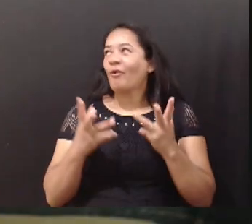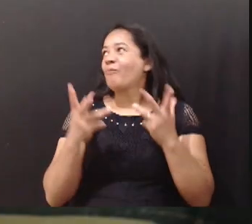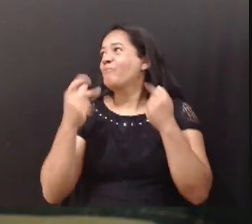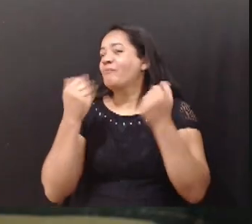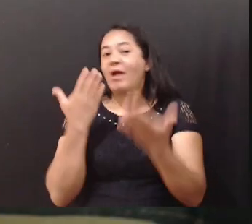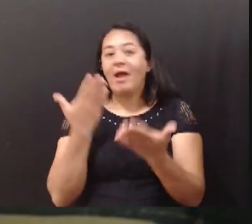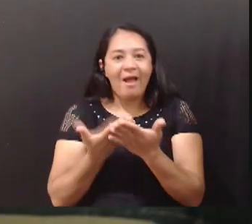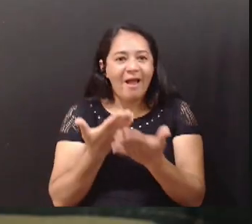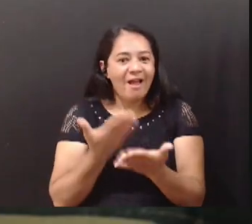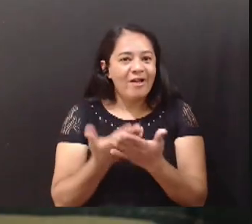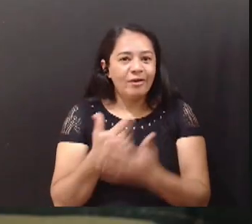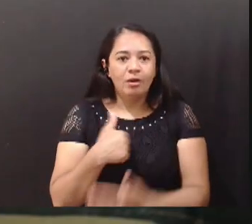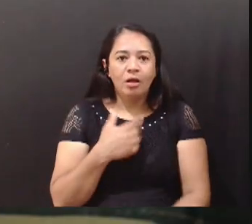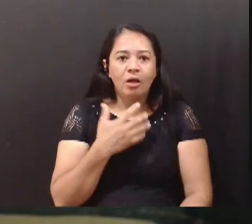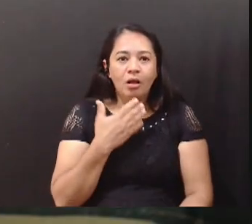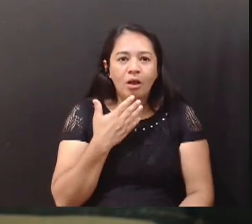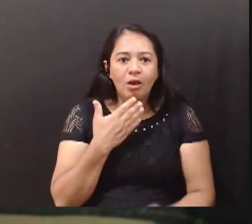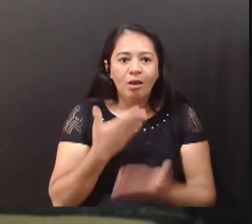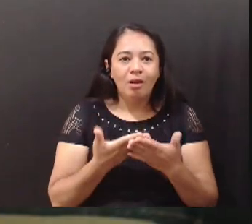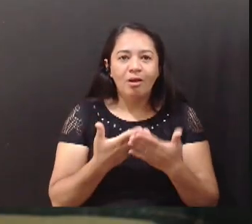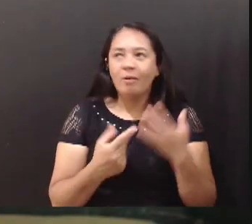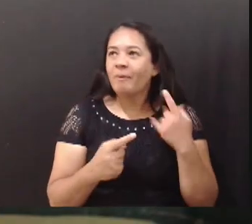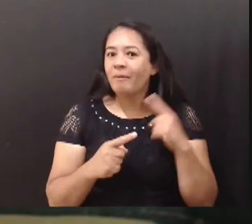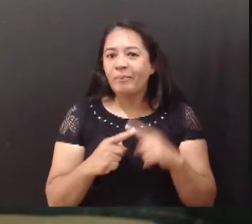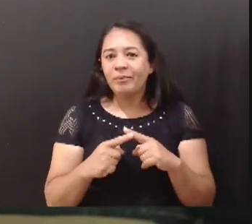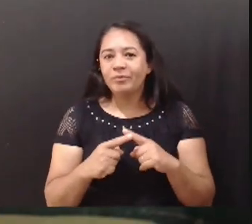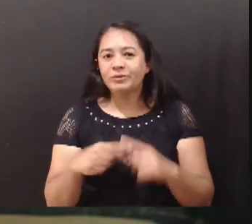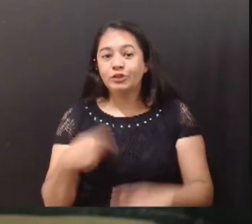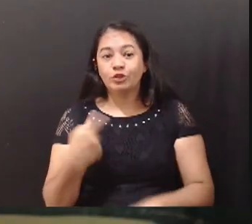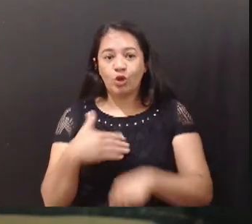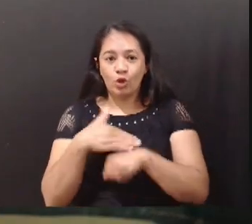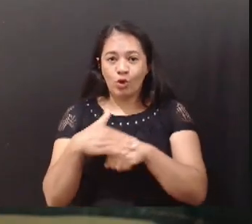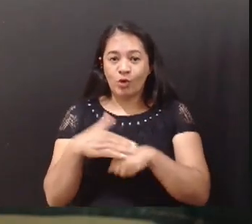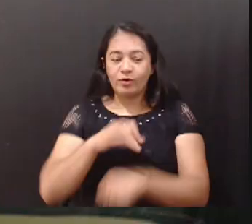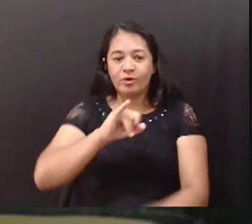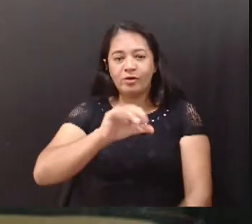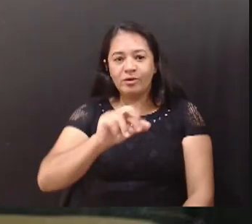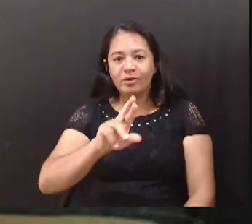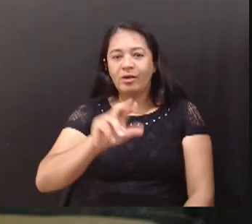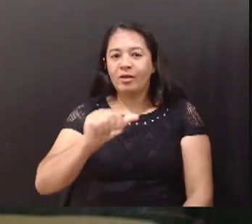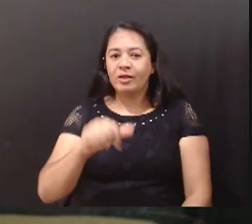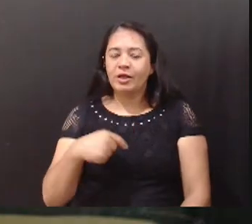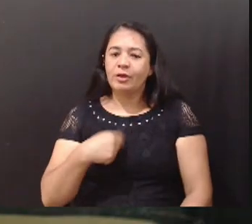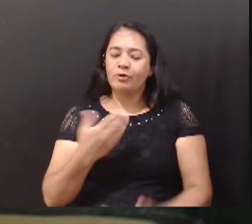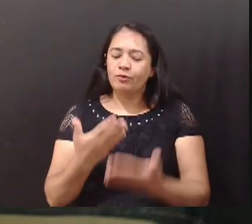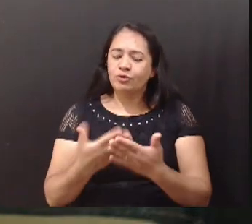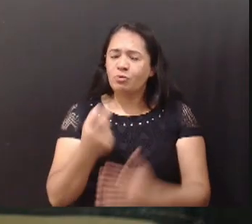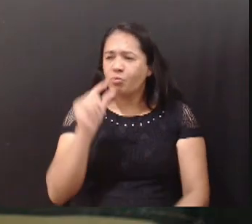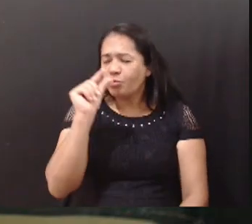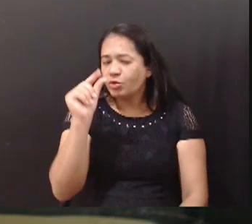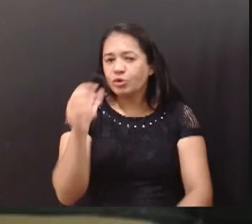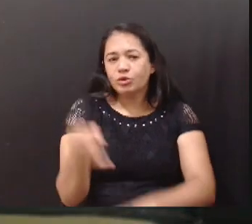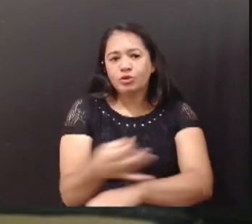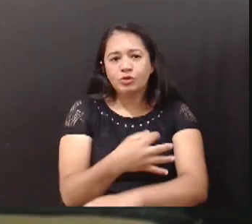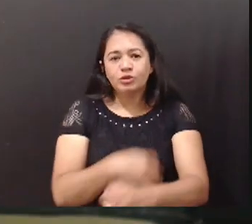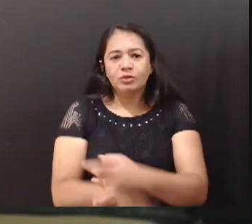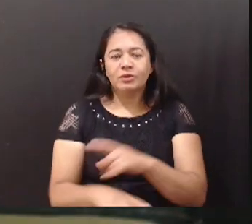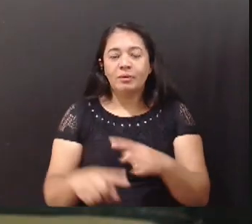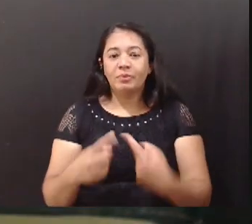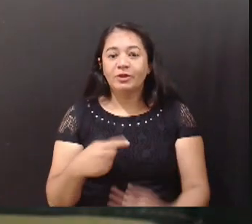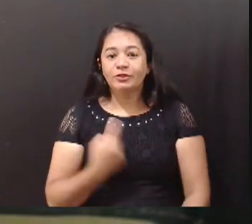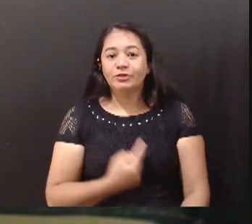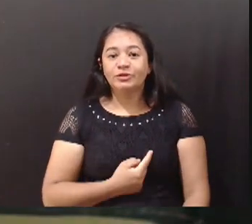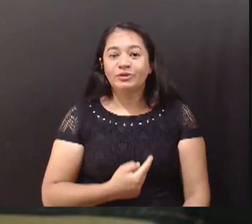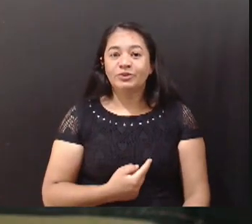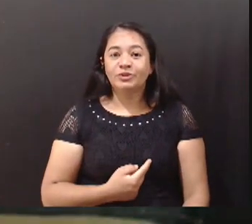boca aberta, porque para conversar com a Yara, eu estudei um pouquinho sobre as emoções, mas a gente saiu totalmente do nosso roteiro, porque a gente está tendo